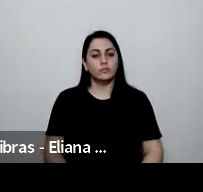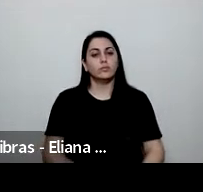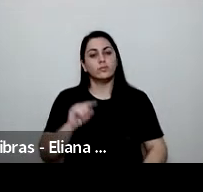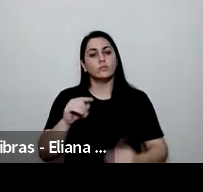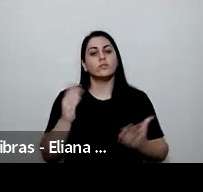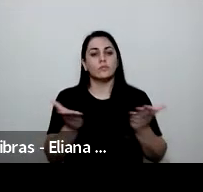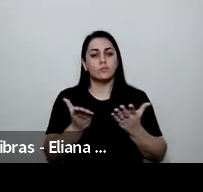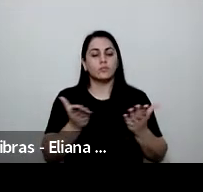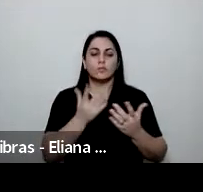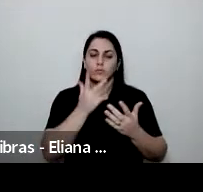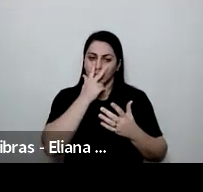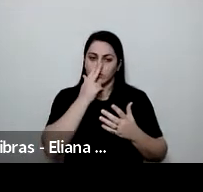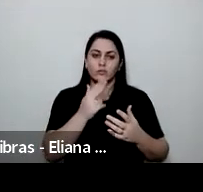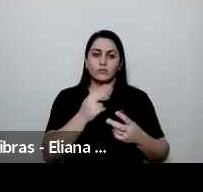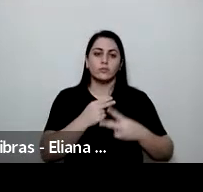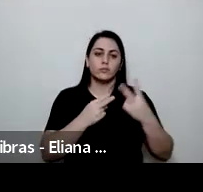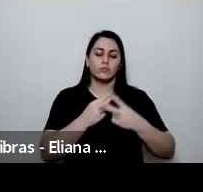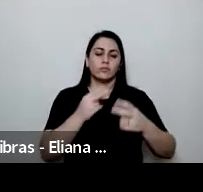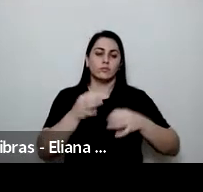casa